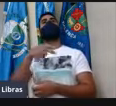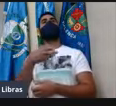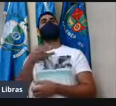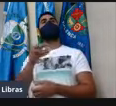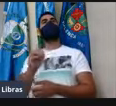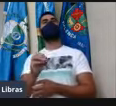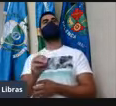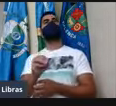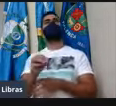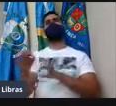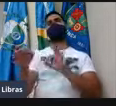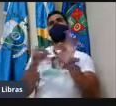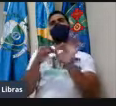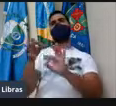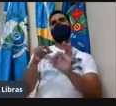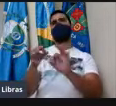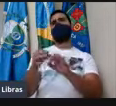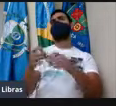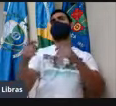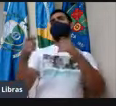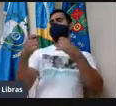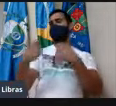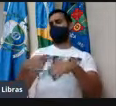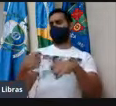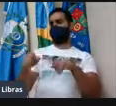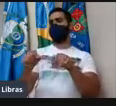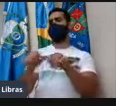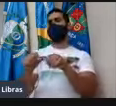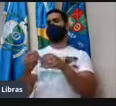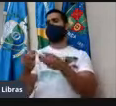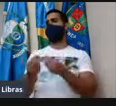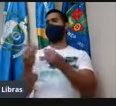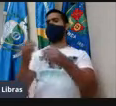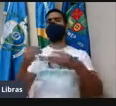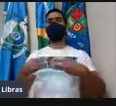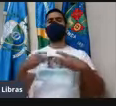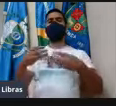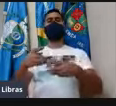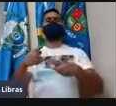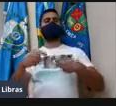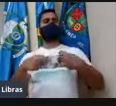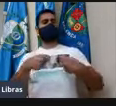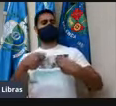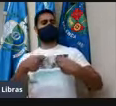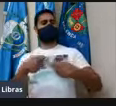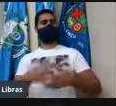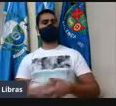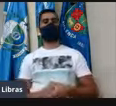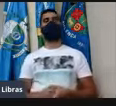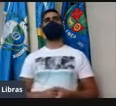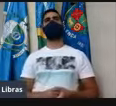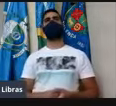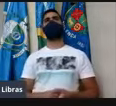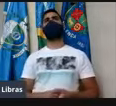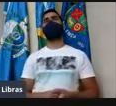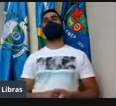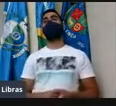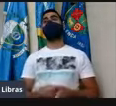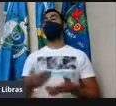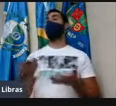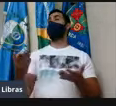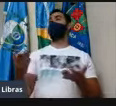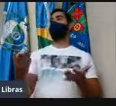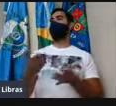que era um plano de custeio necessário para ser enviado ao Ministério da Economia. O que está valendo